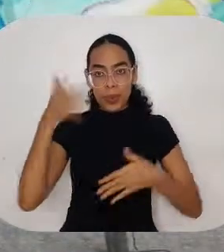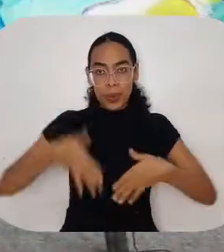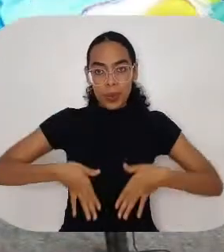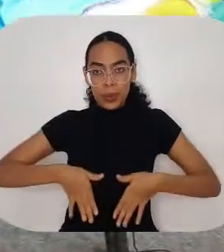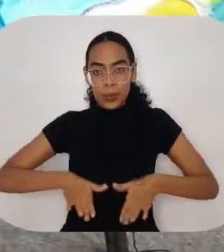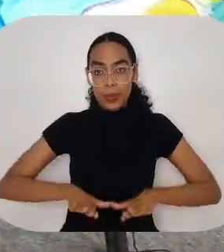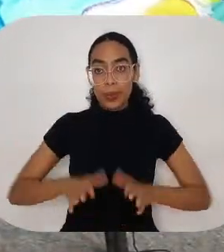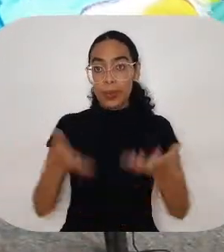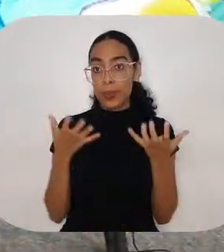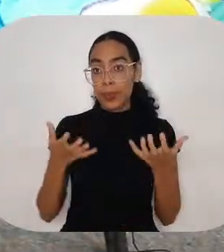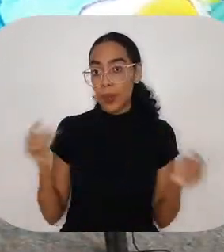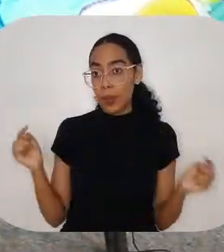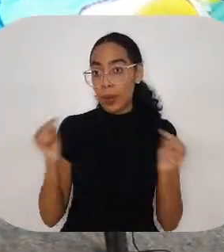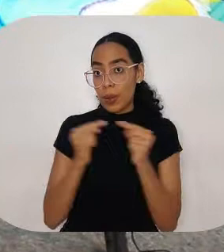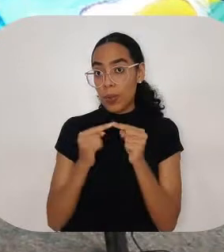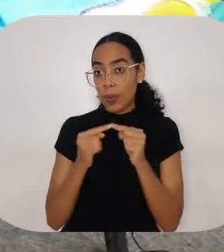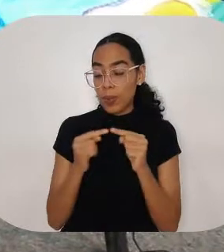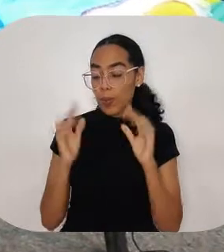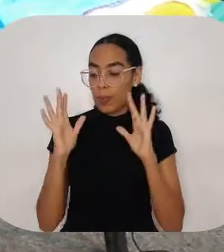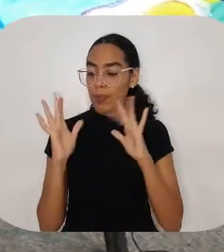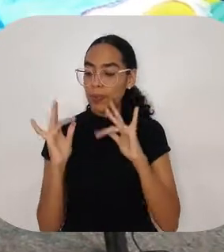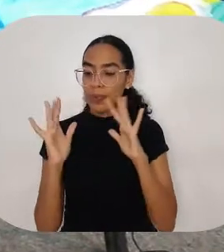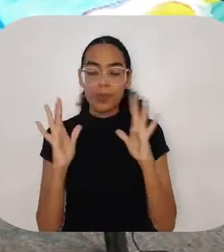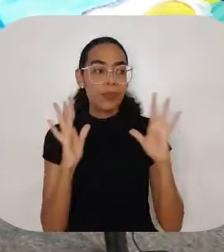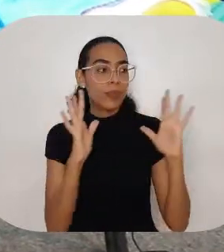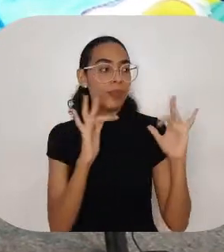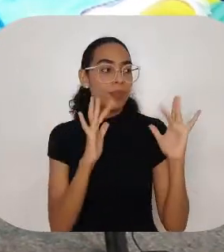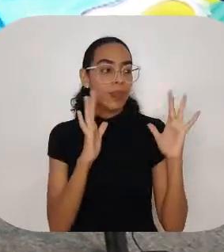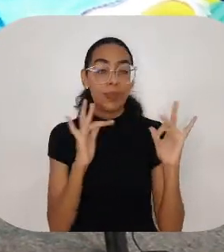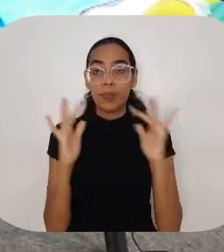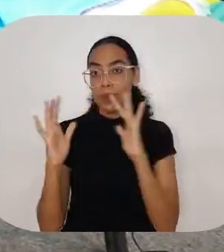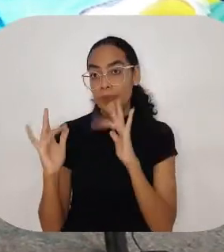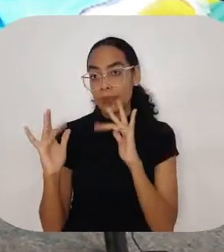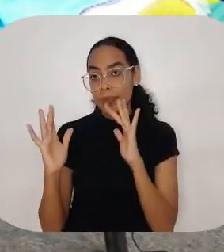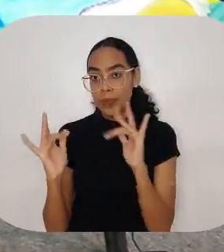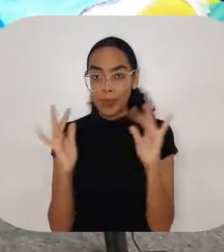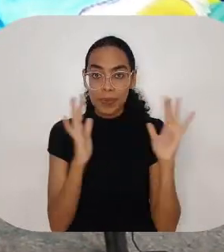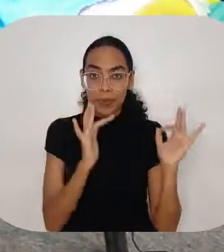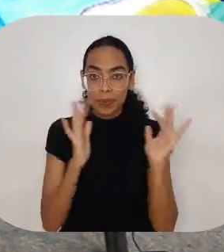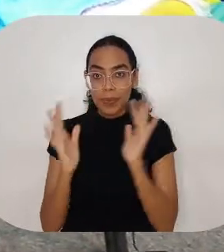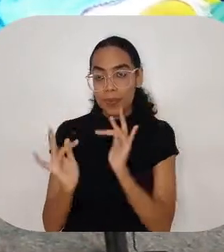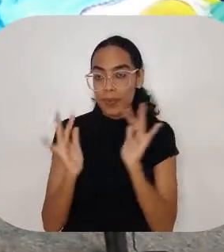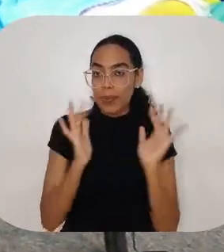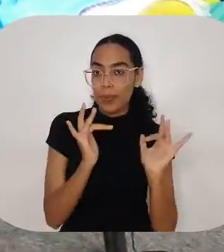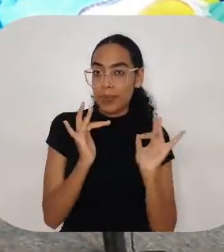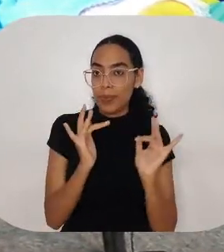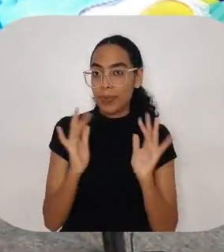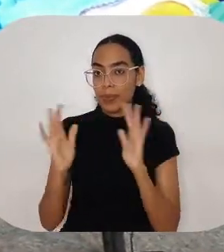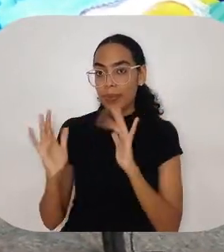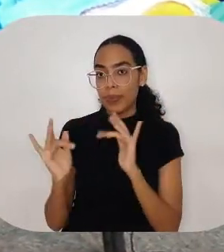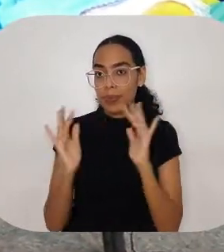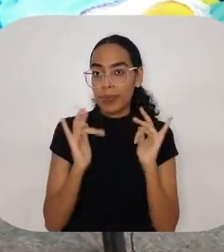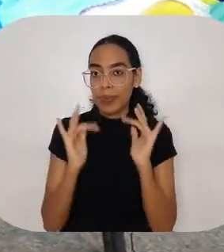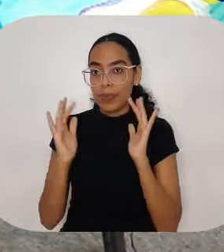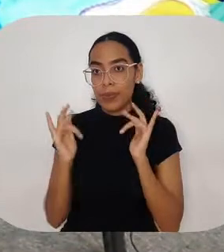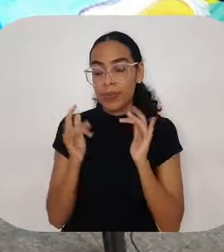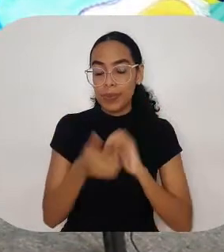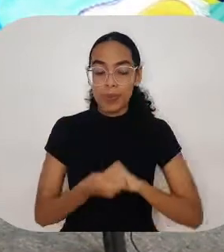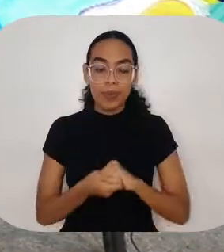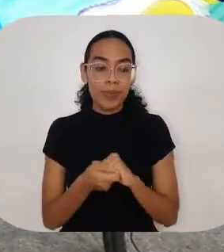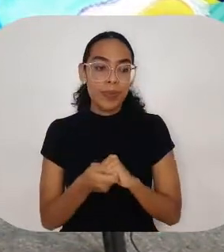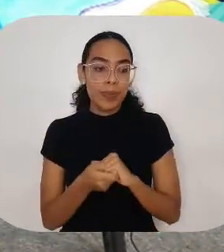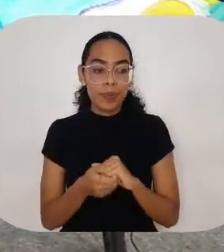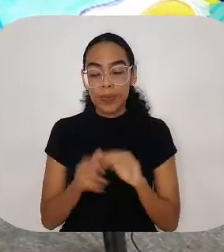bem citado, não quer mais vestir de mão. Ela só quer, só pensa em namorar. Ela só quer, só pensa